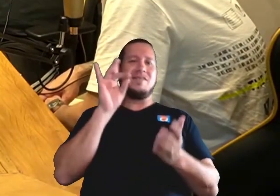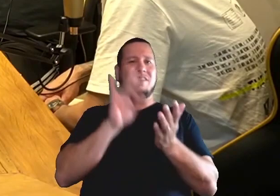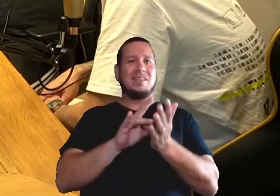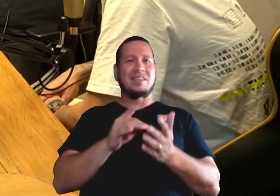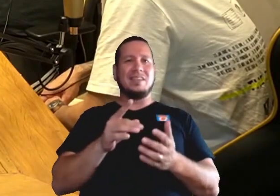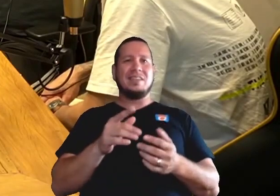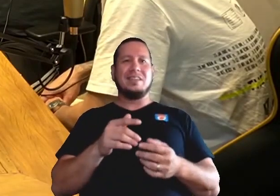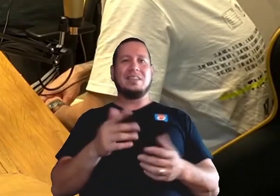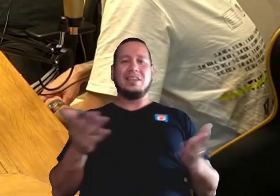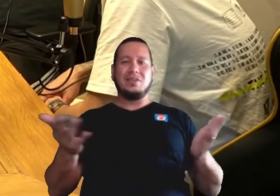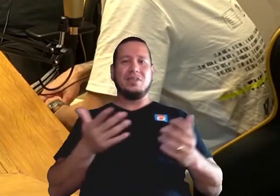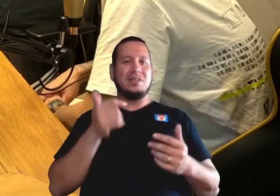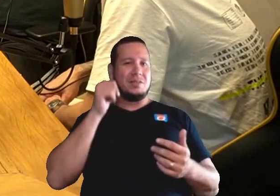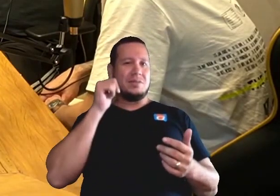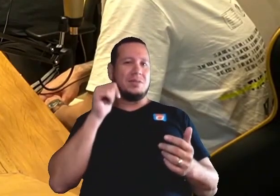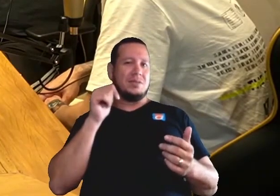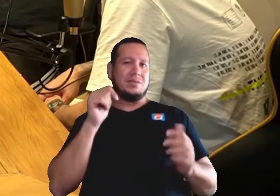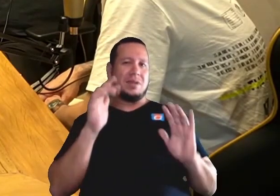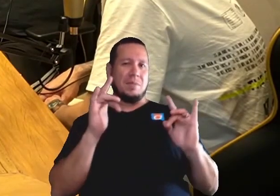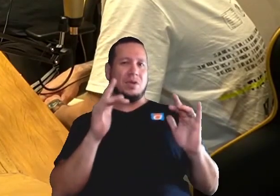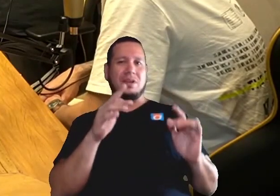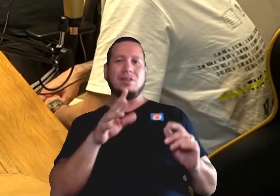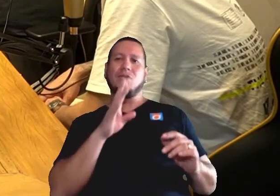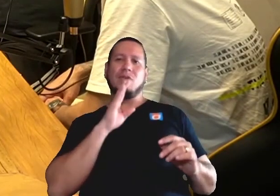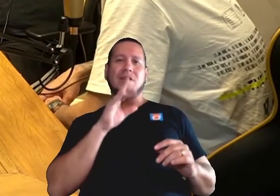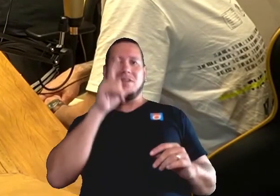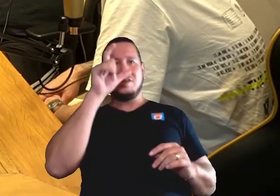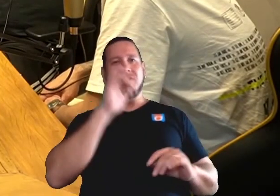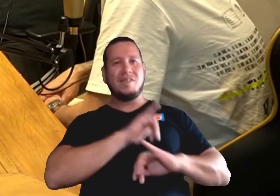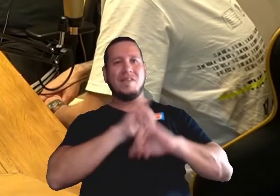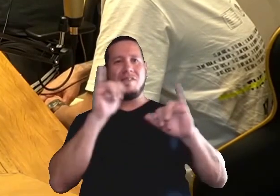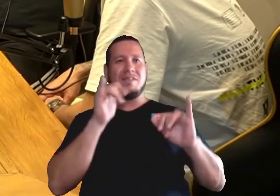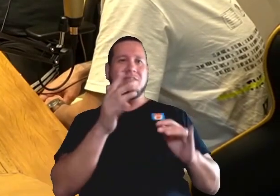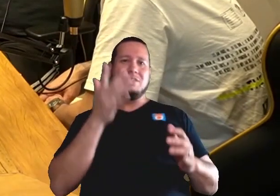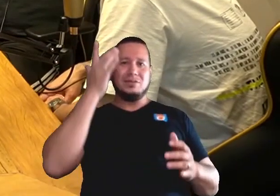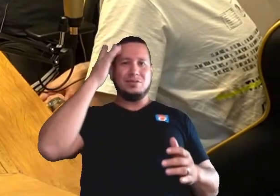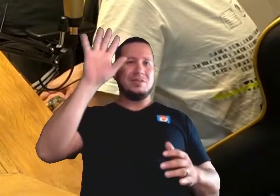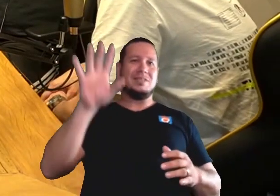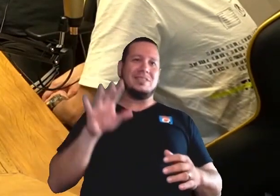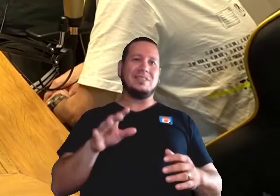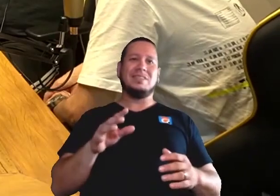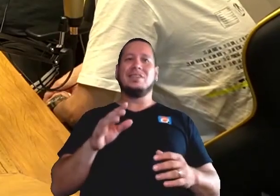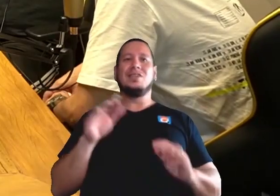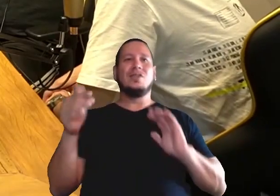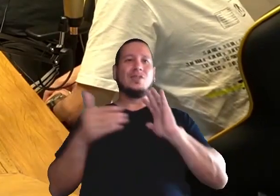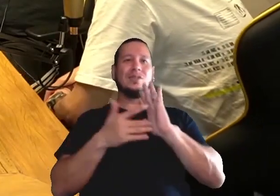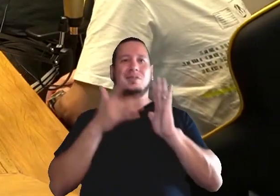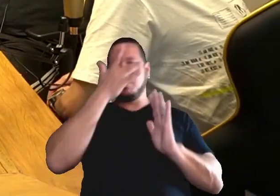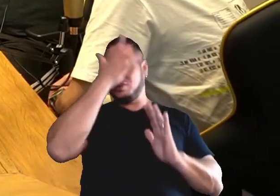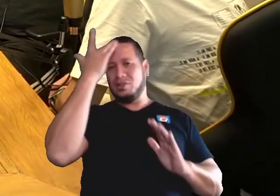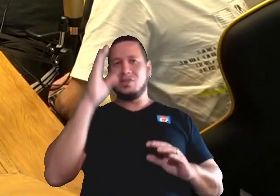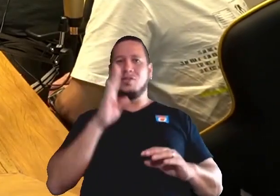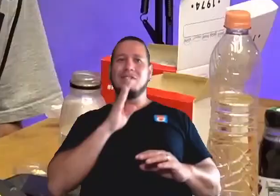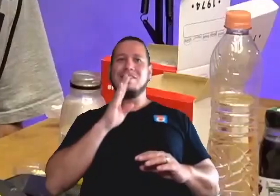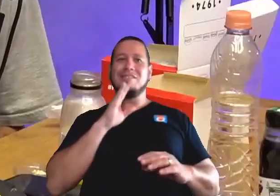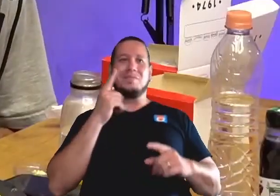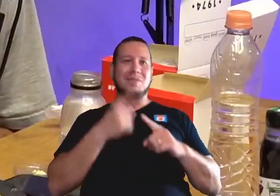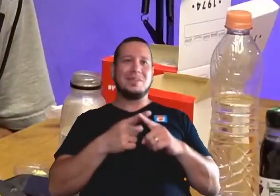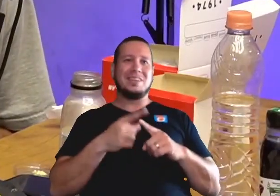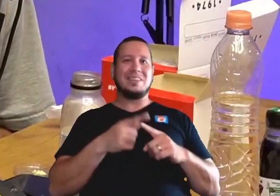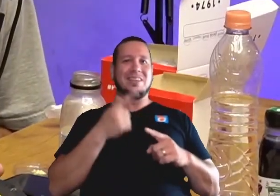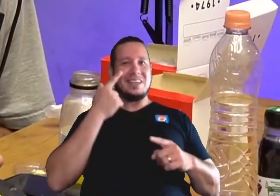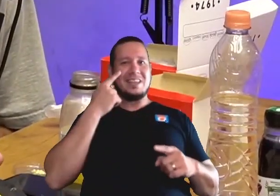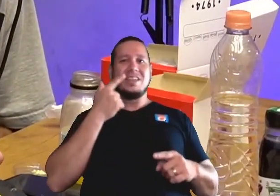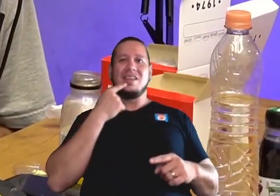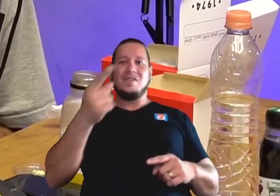a mulher do cara sabe vai saber se alguém que conhece a mulher do cara vai contar agora bairro desse nossa história mais conhecida que tudo é a Tomara que não